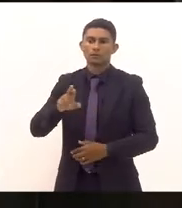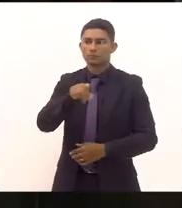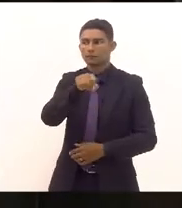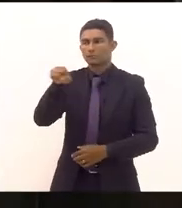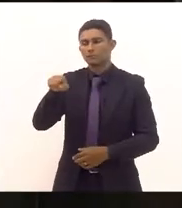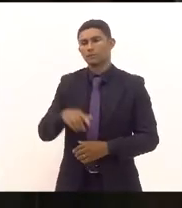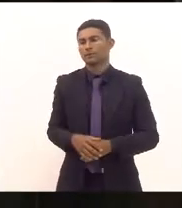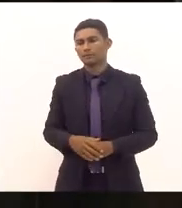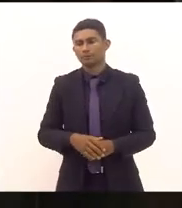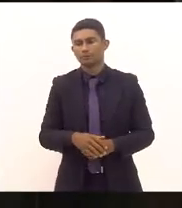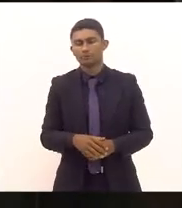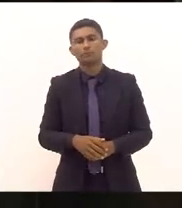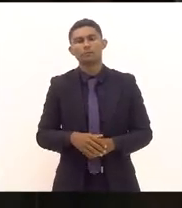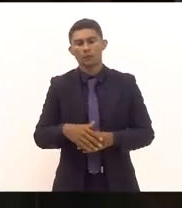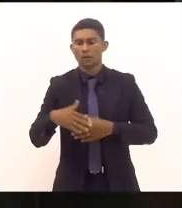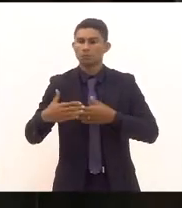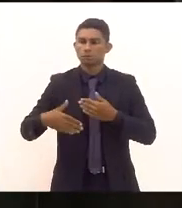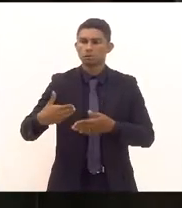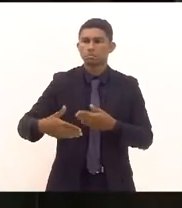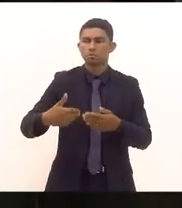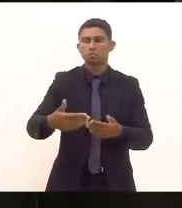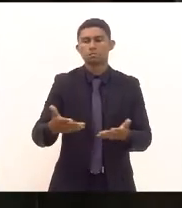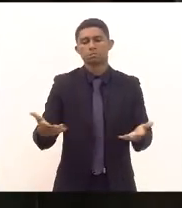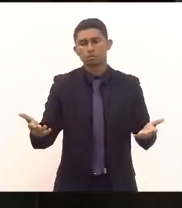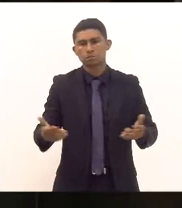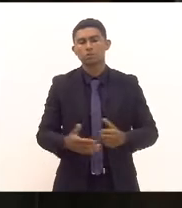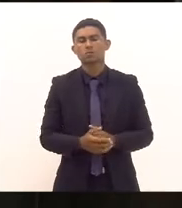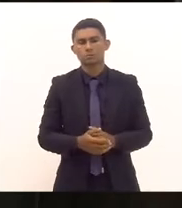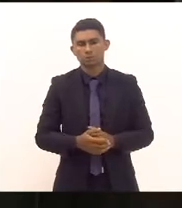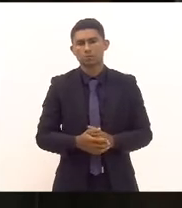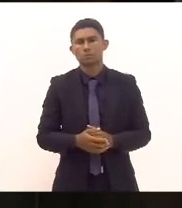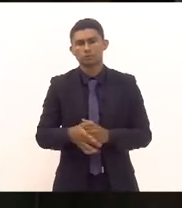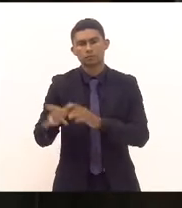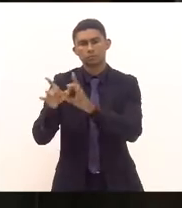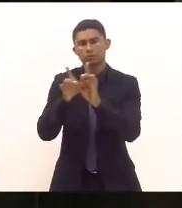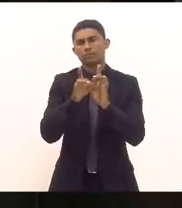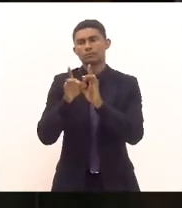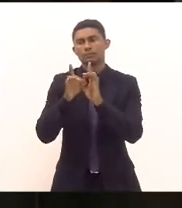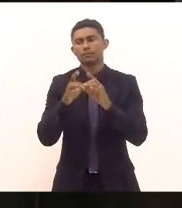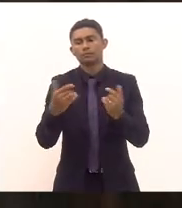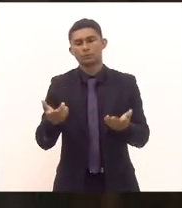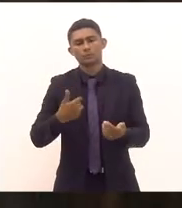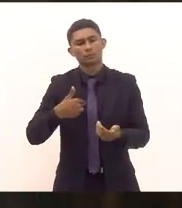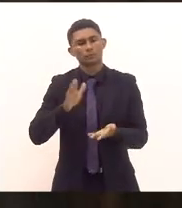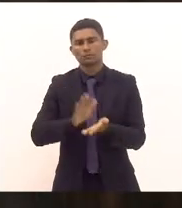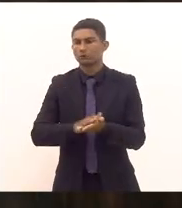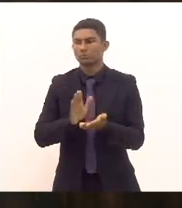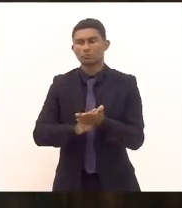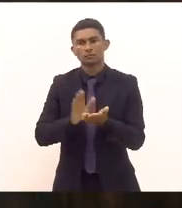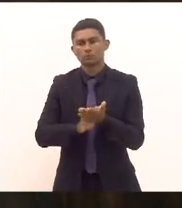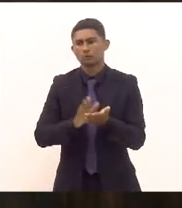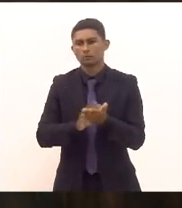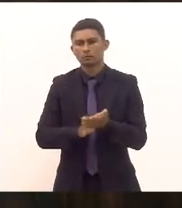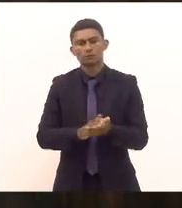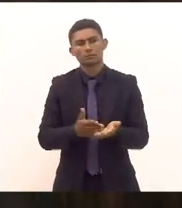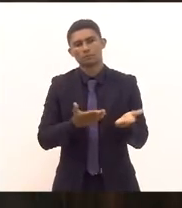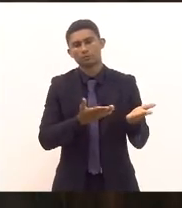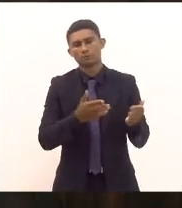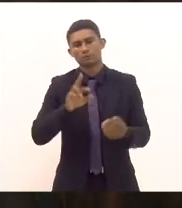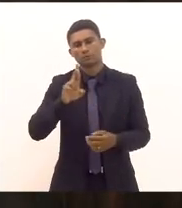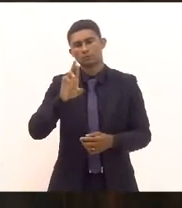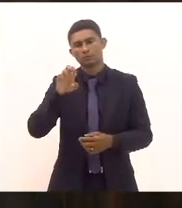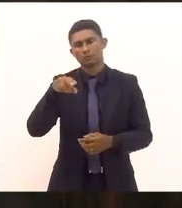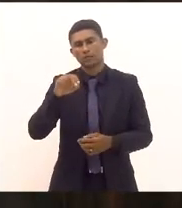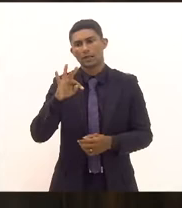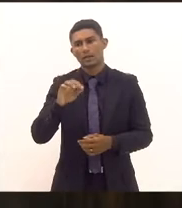e vem construindo de uma forma tão profícuo coletivamente então eu quero parabenizar a Renata